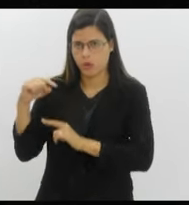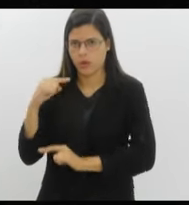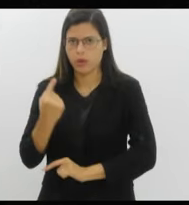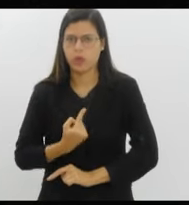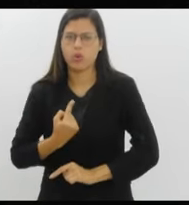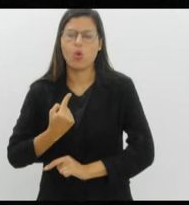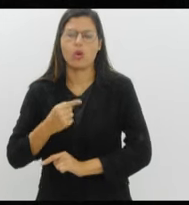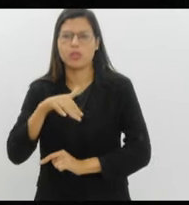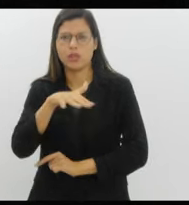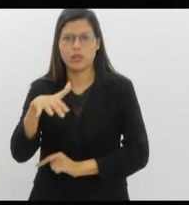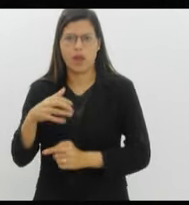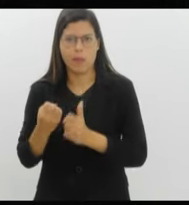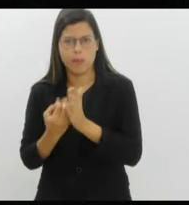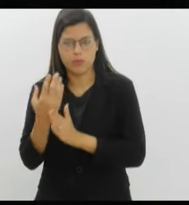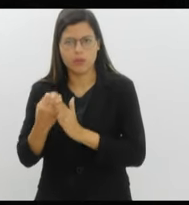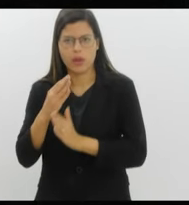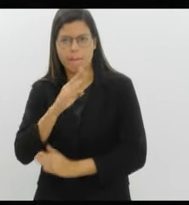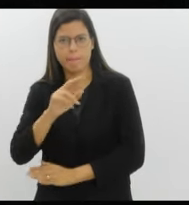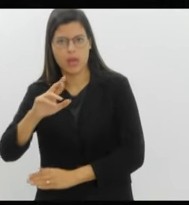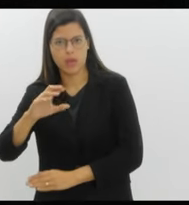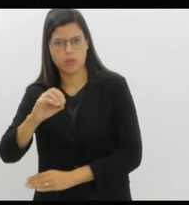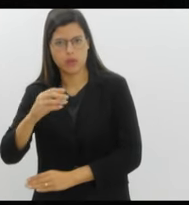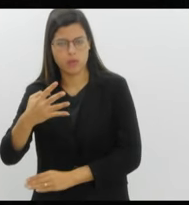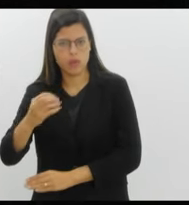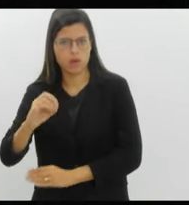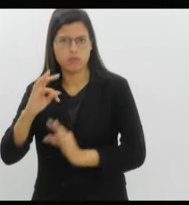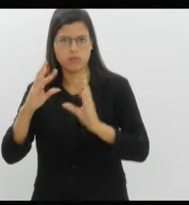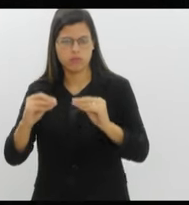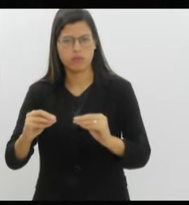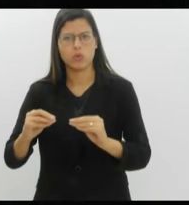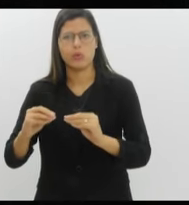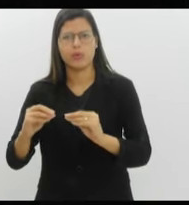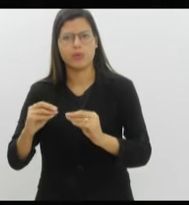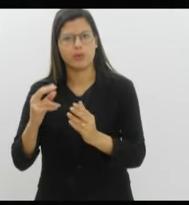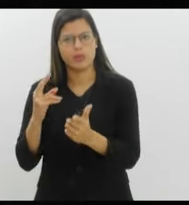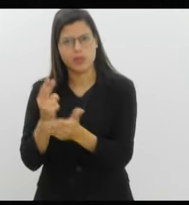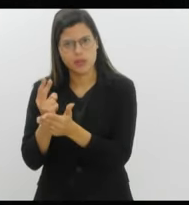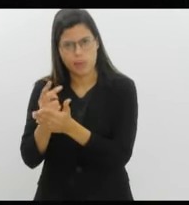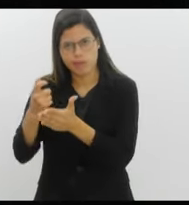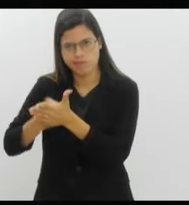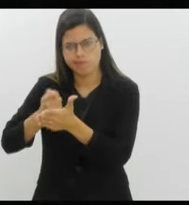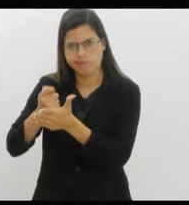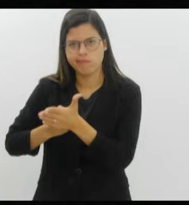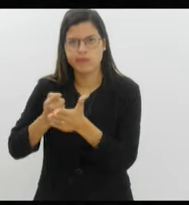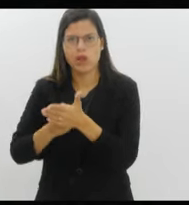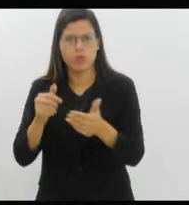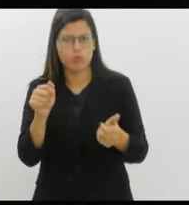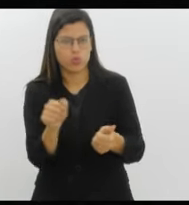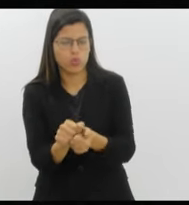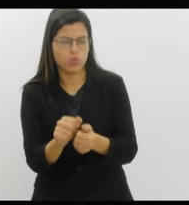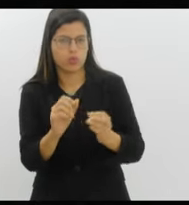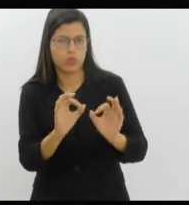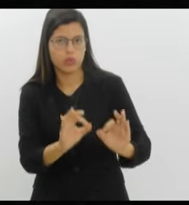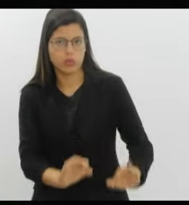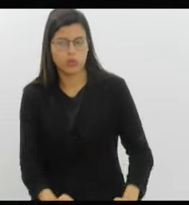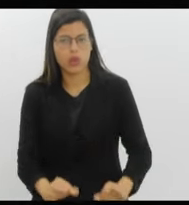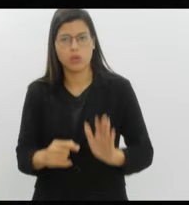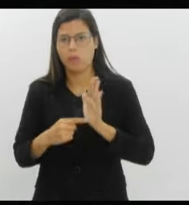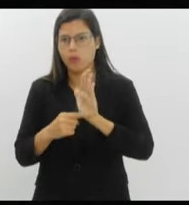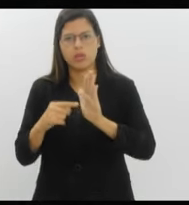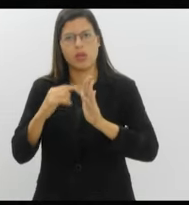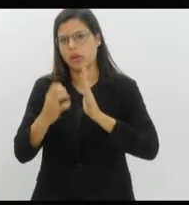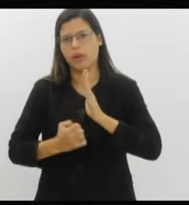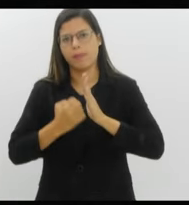das famílias da BR-040 e de todos aqueles que sempre militaram, sempre tiveram do lado certo para mostrar que a Conser não poderia